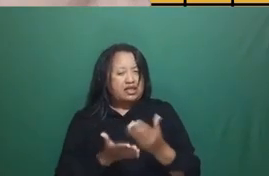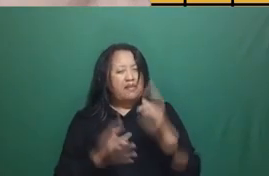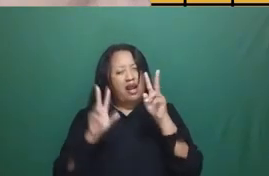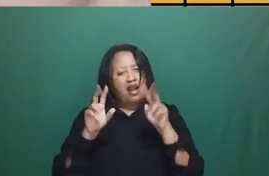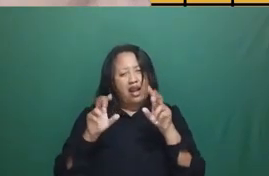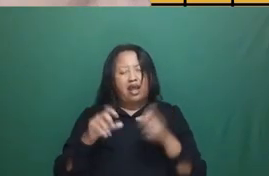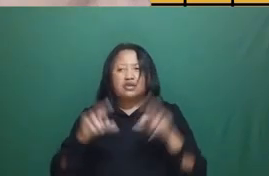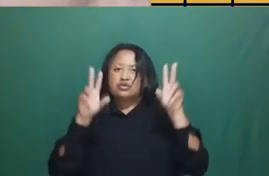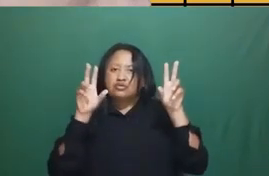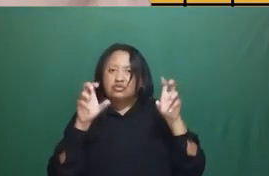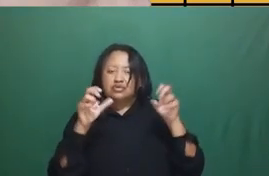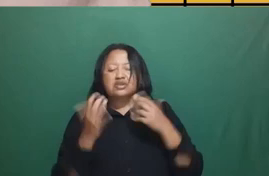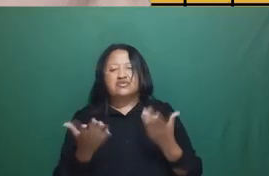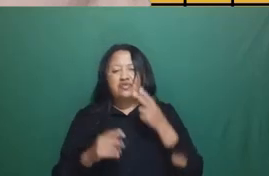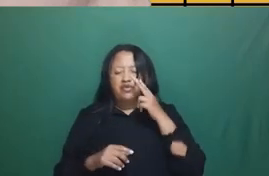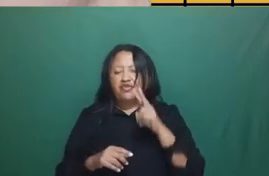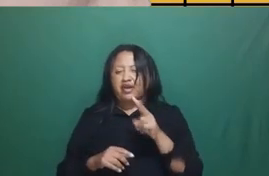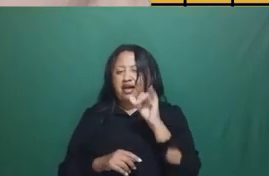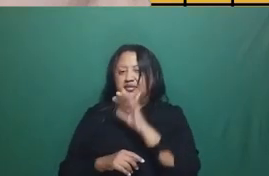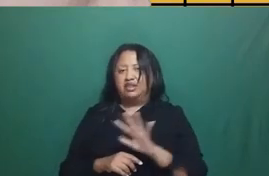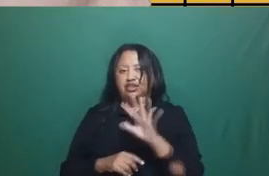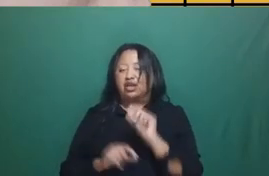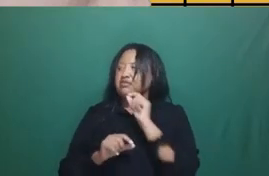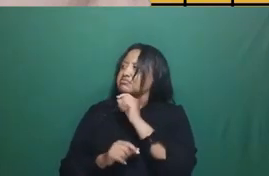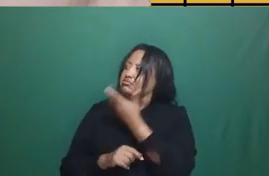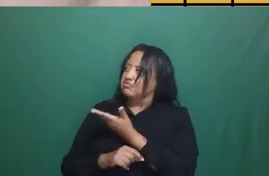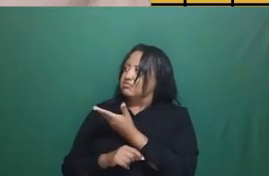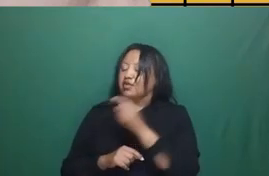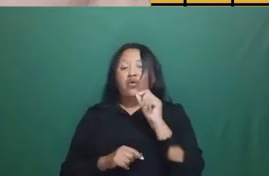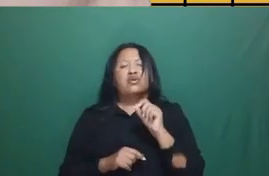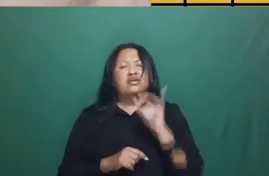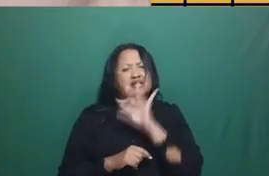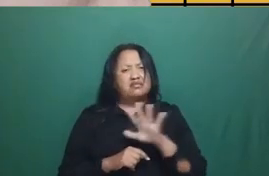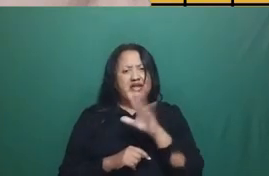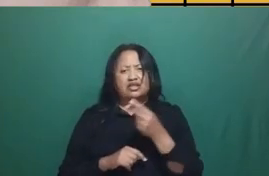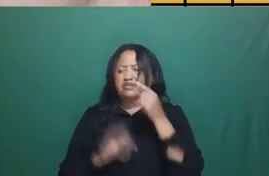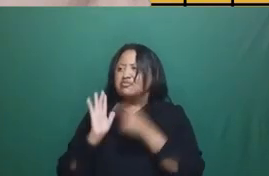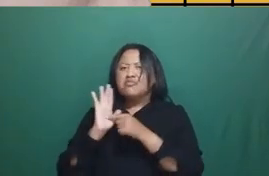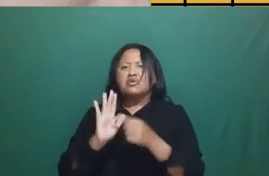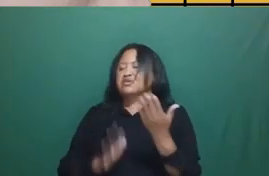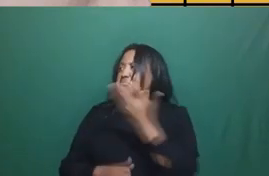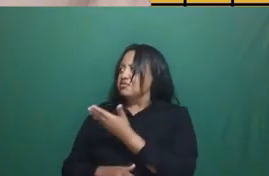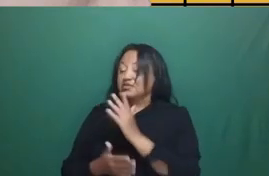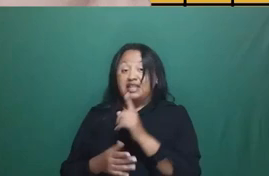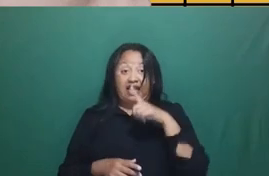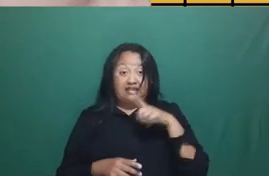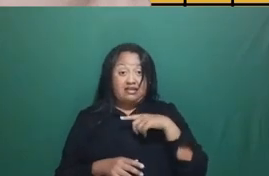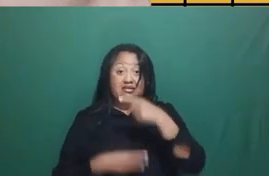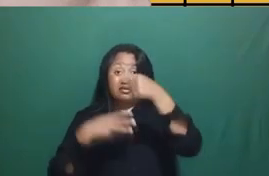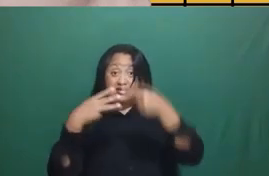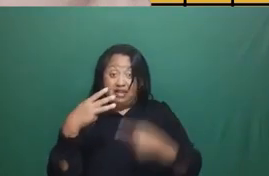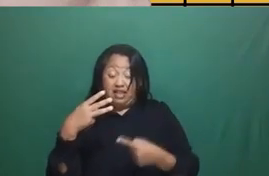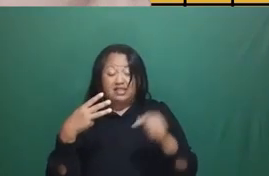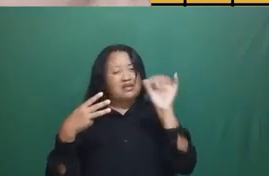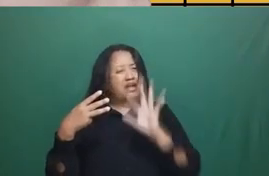para ler o link vamos dar uma olhada na imagem o que que essa imagem ela mostra para a gente essa imagem ela tem três figuras